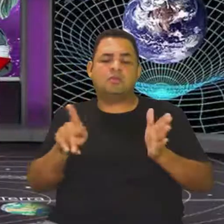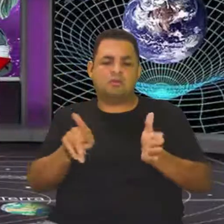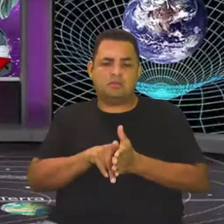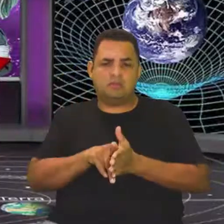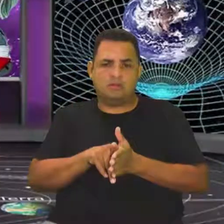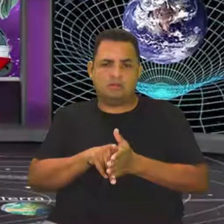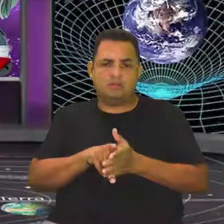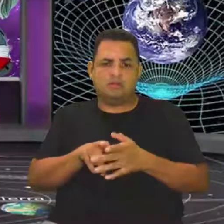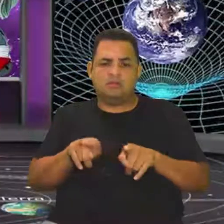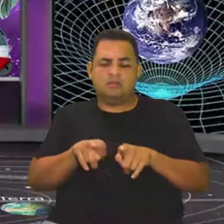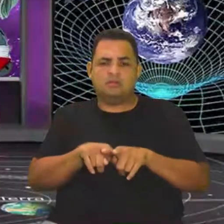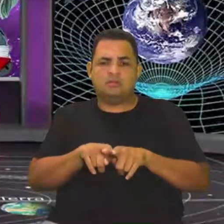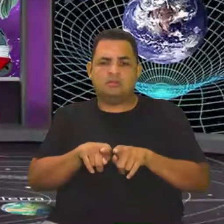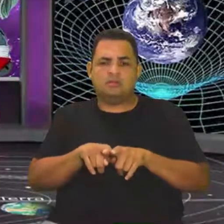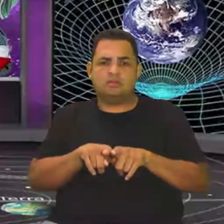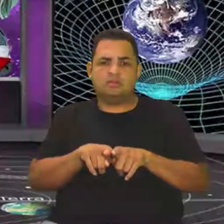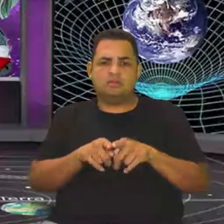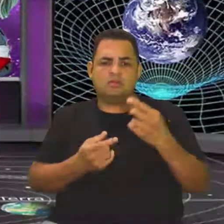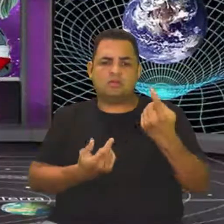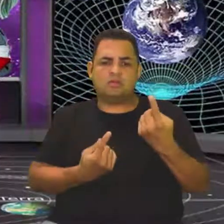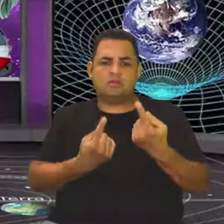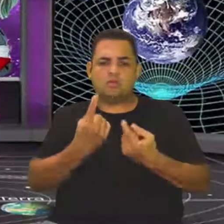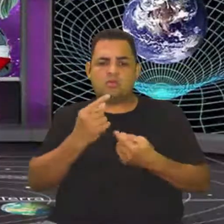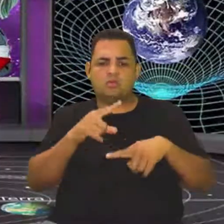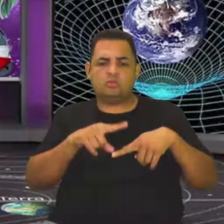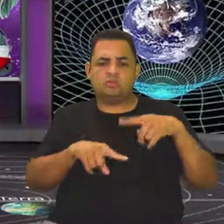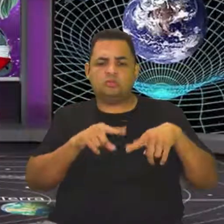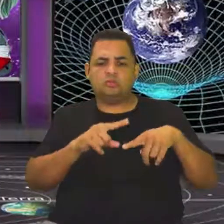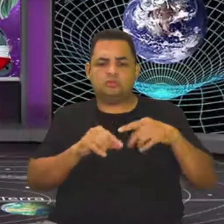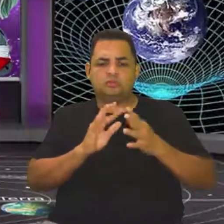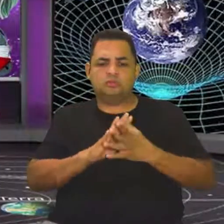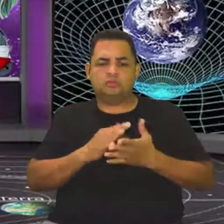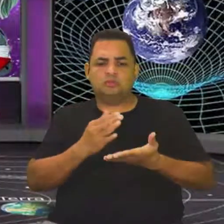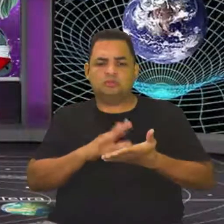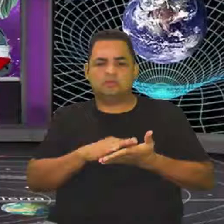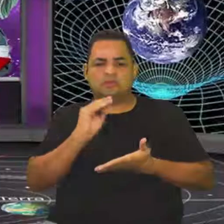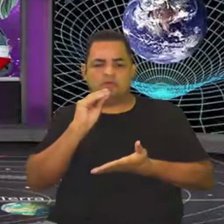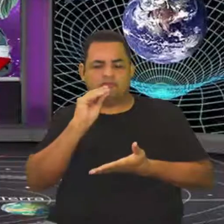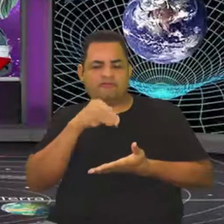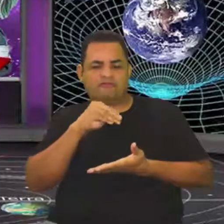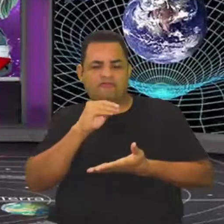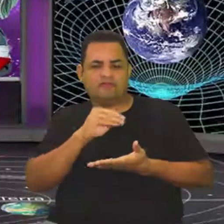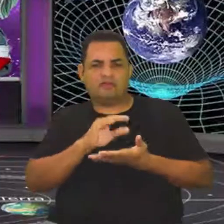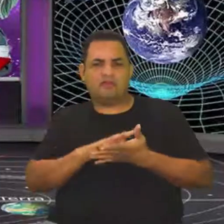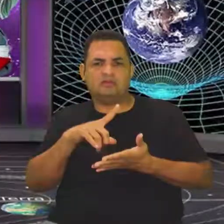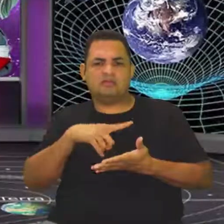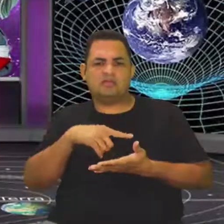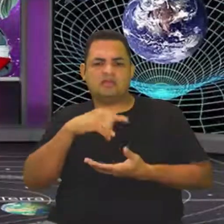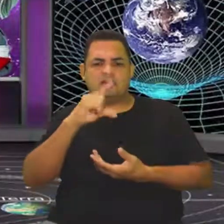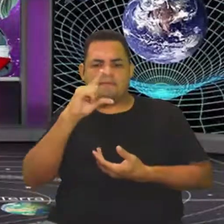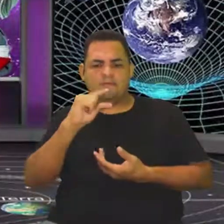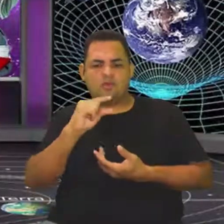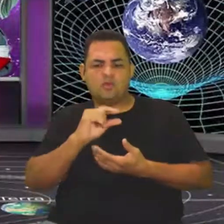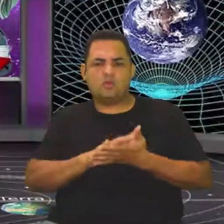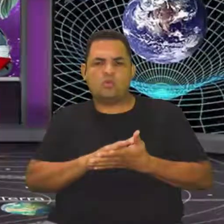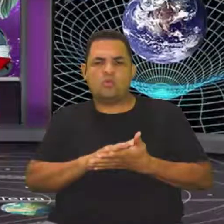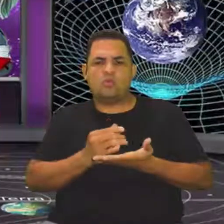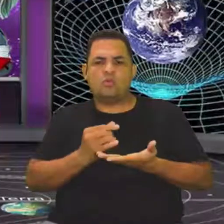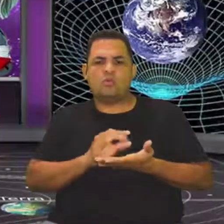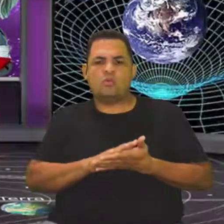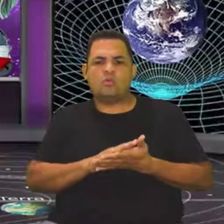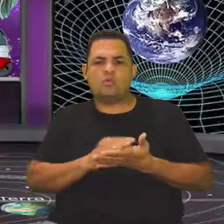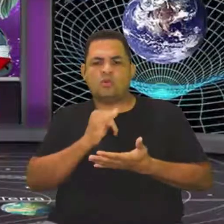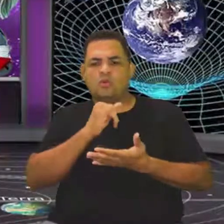Ele está ali justamente para que alguns componentes mais frágeis, que precisam de pouca corrente para funcionar, não queimem,